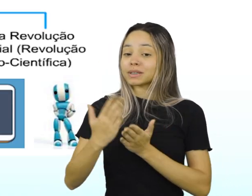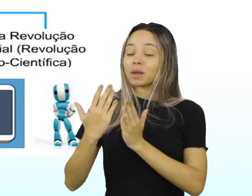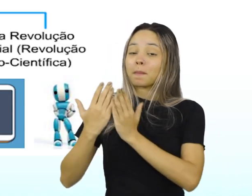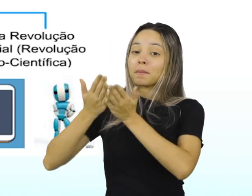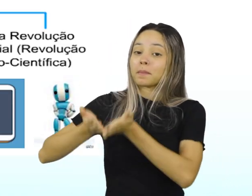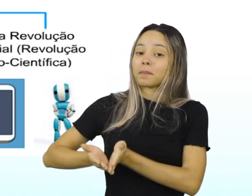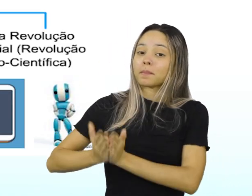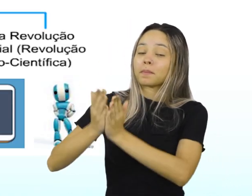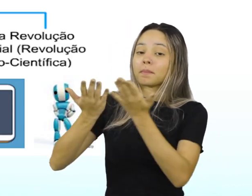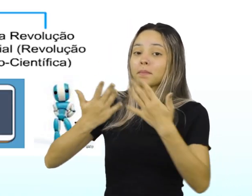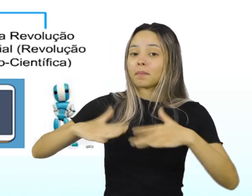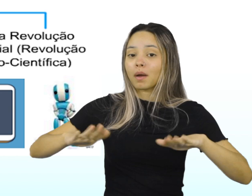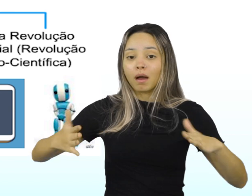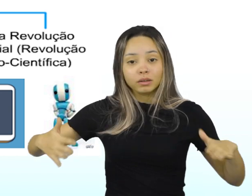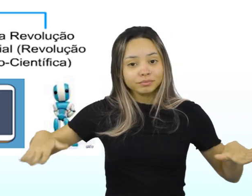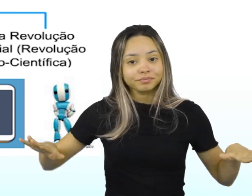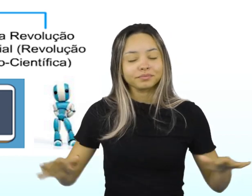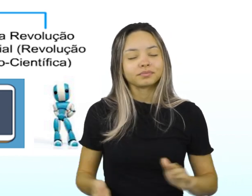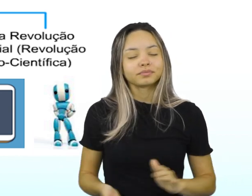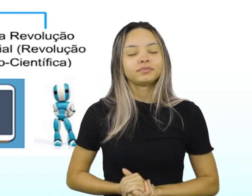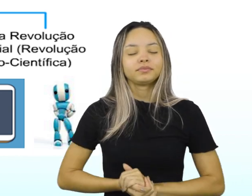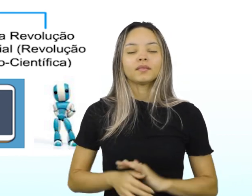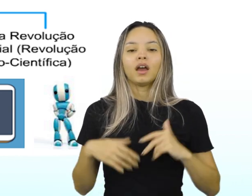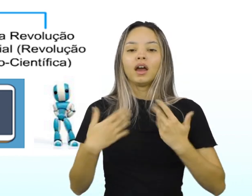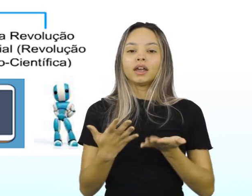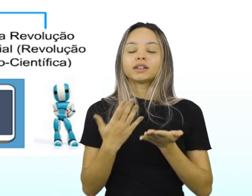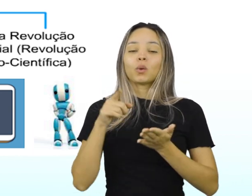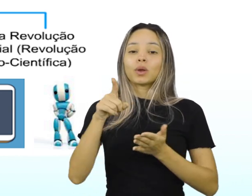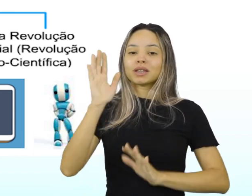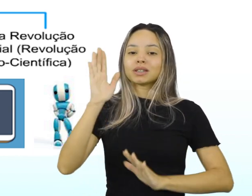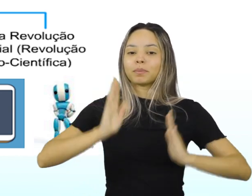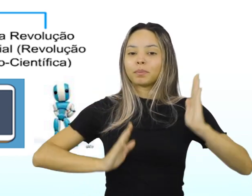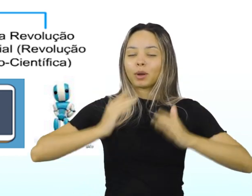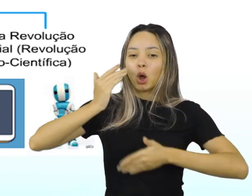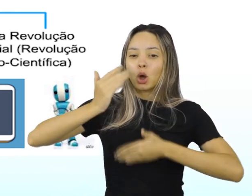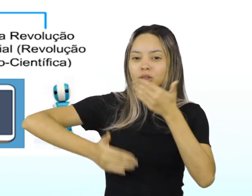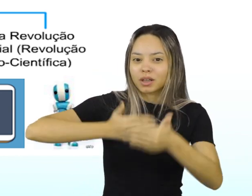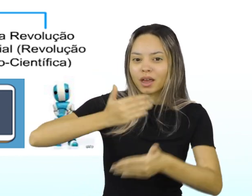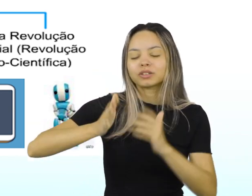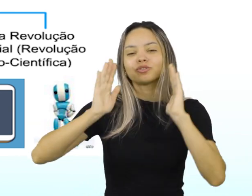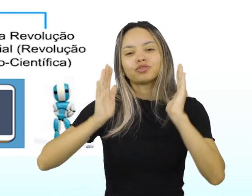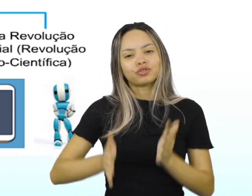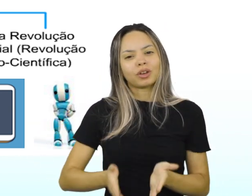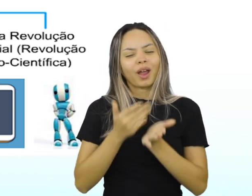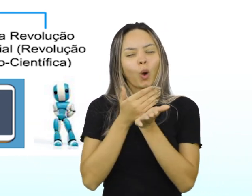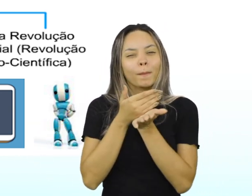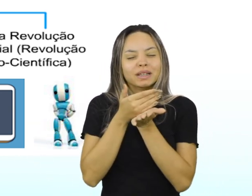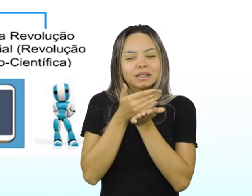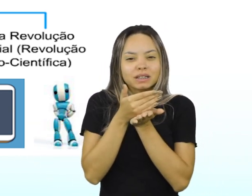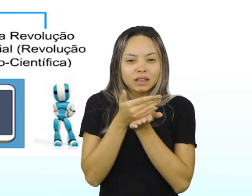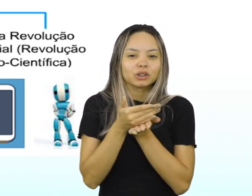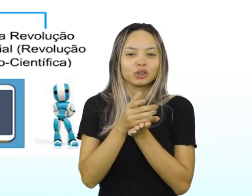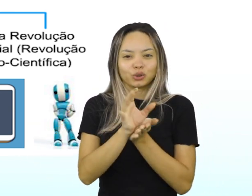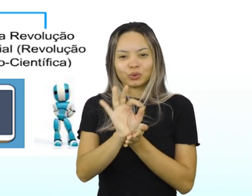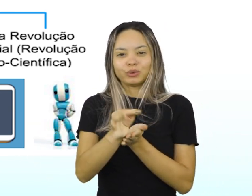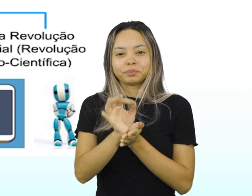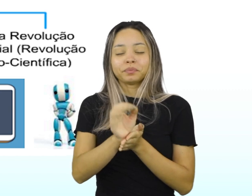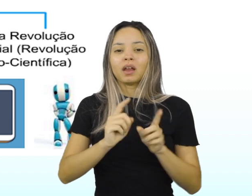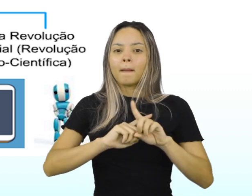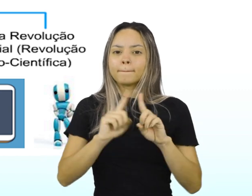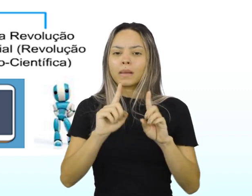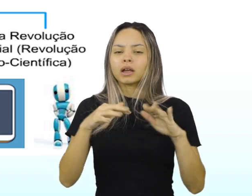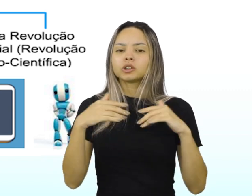comercial europeia, o mercantilismo. Então, já esse processo de integração ele já está ali dando seus primeiros passos.